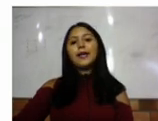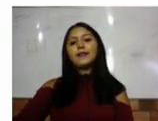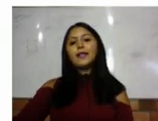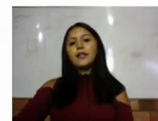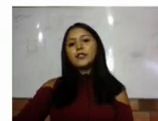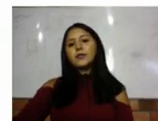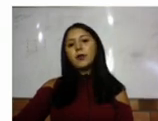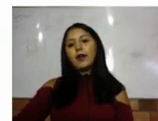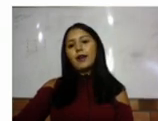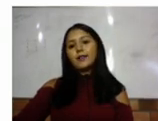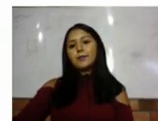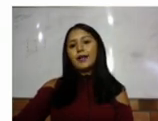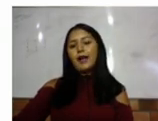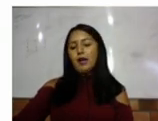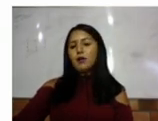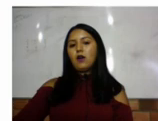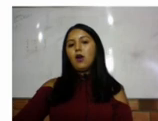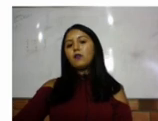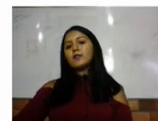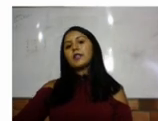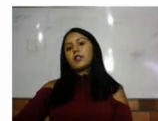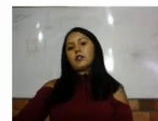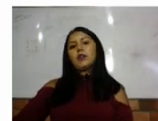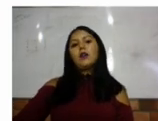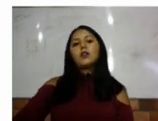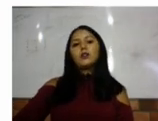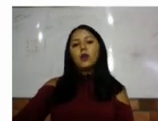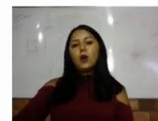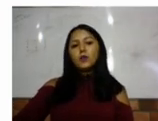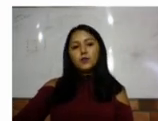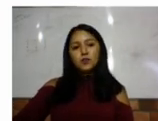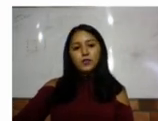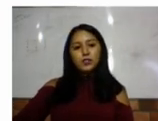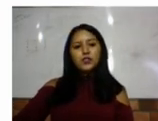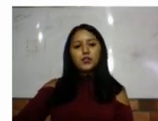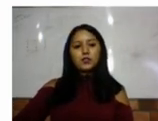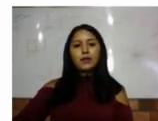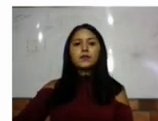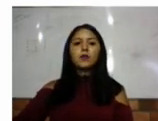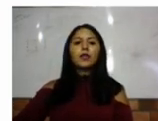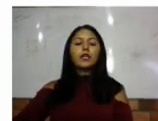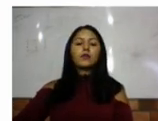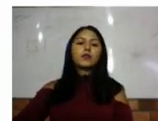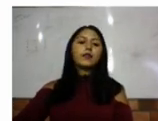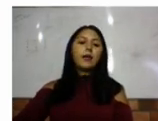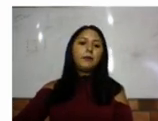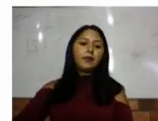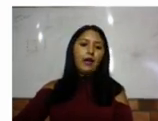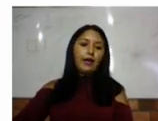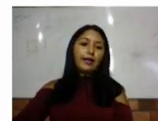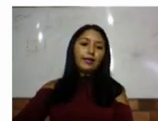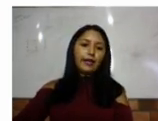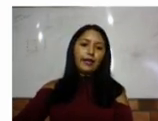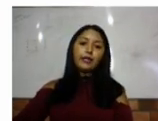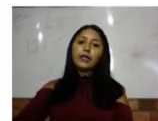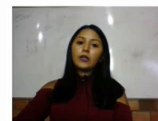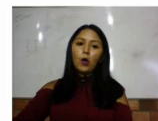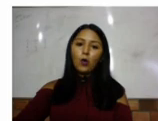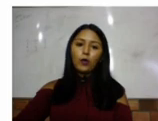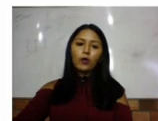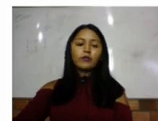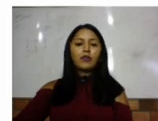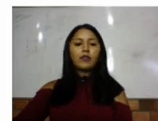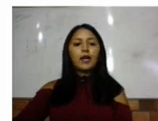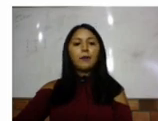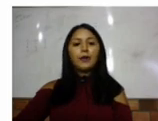o cambites bocalis para a ou seja todos os substantivos masculinos que terminar em